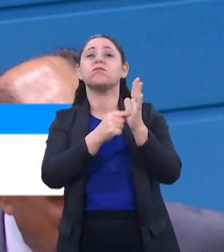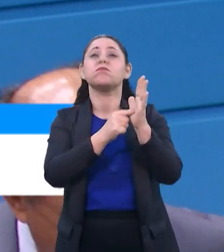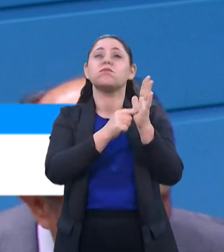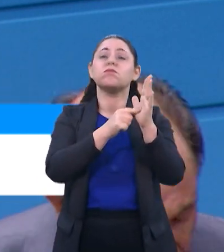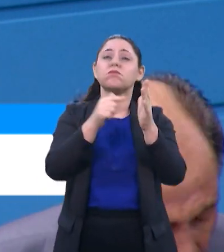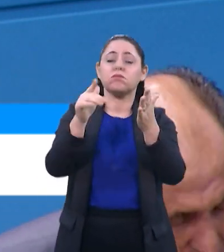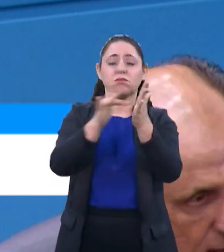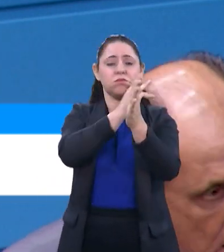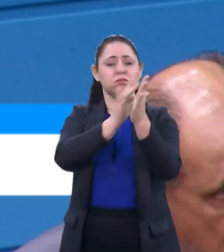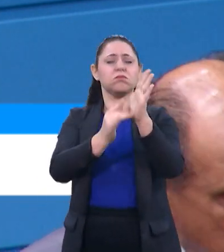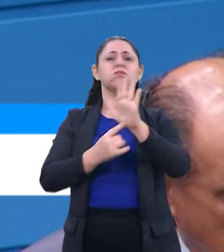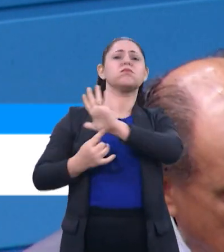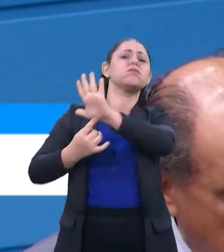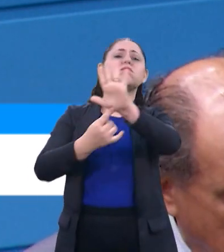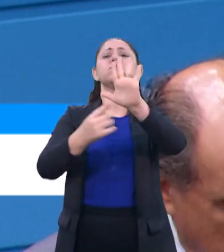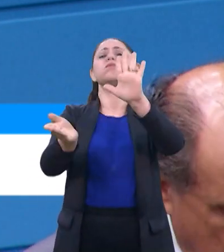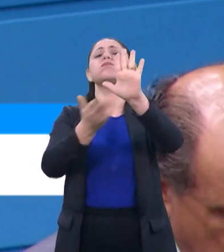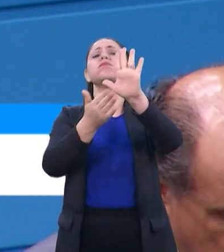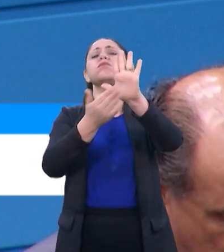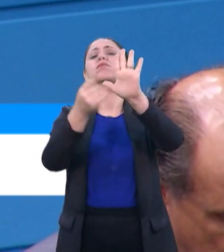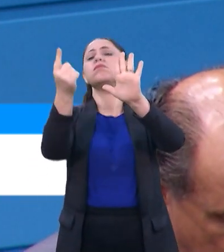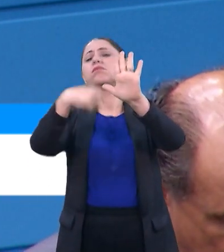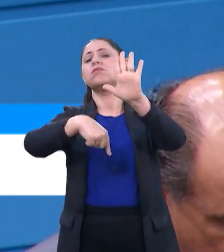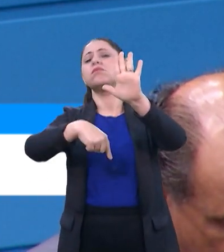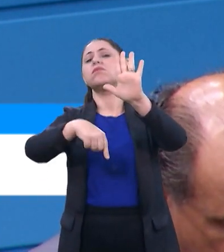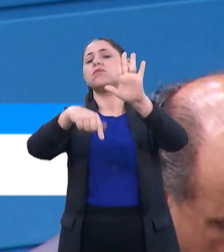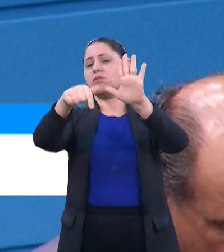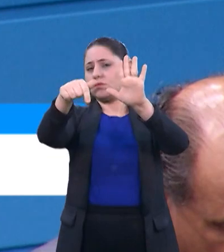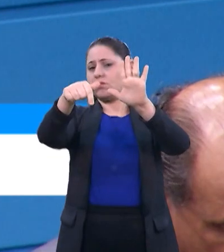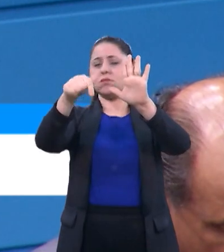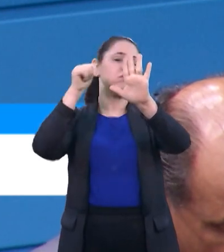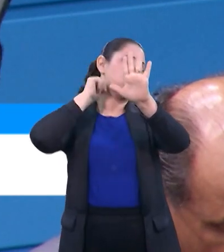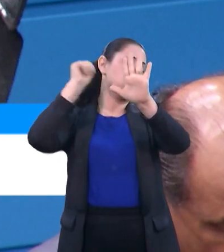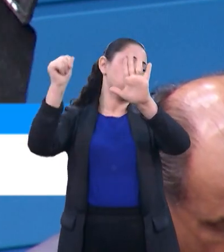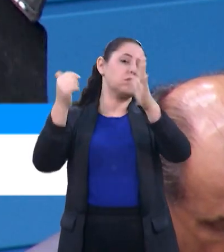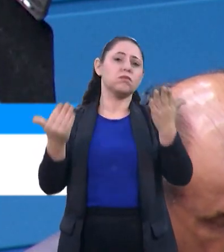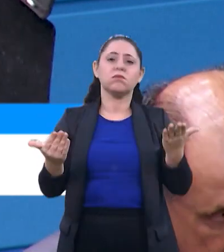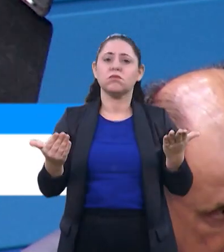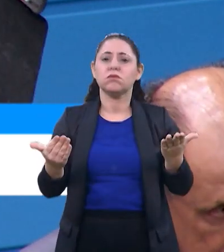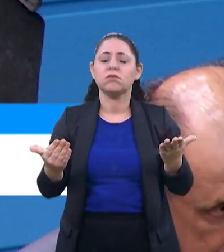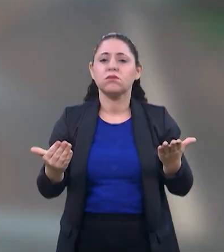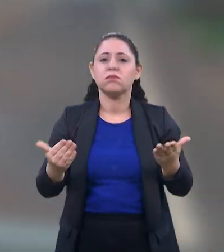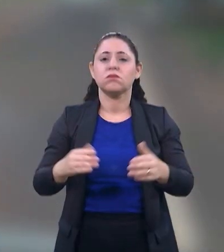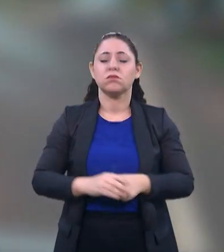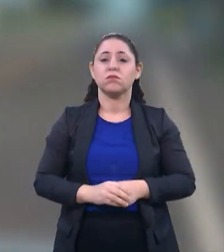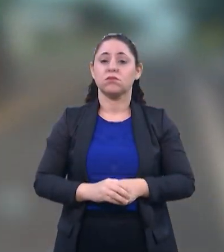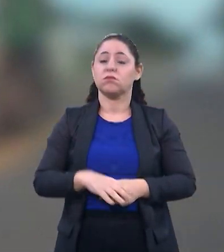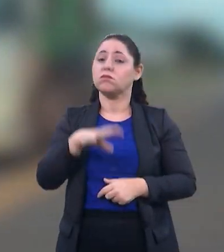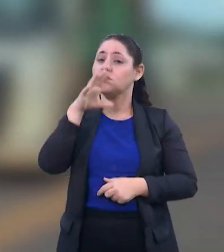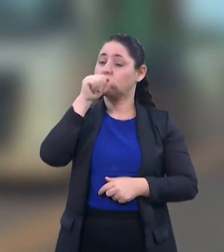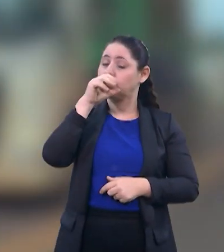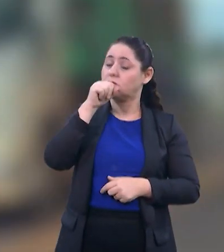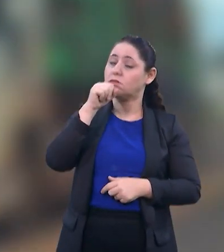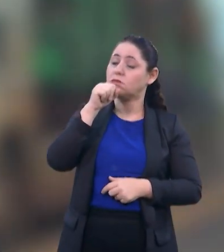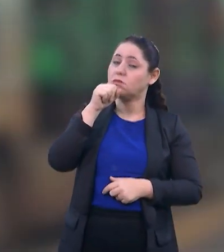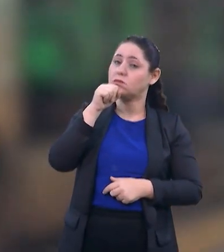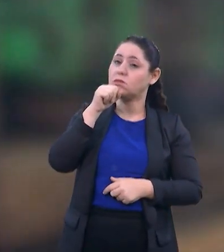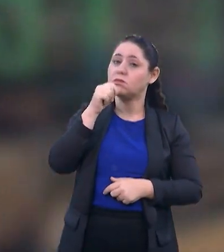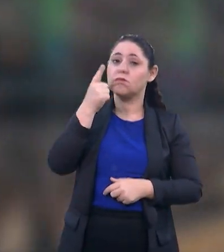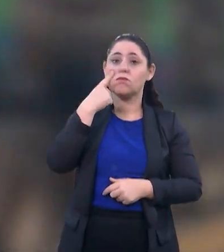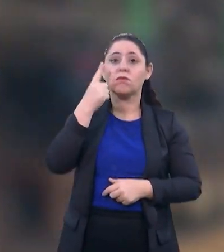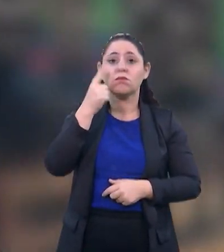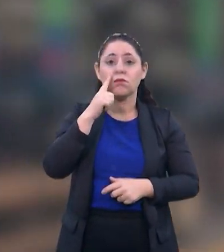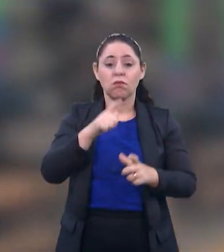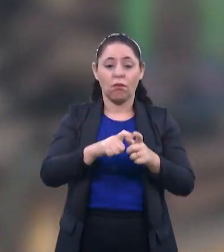nesse iPad, isso aqui, dia 7 de abril, final de semana,